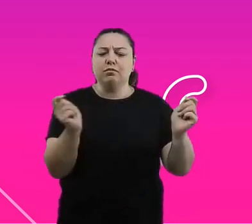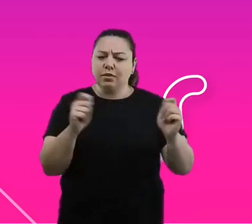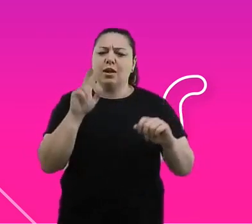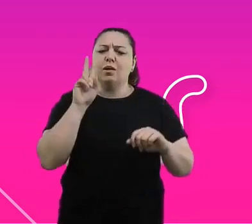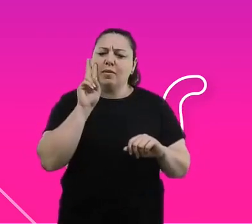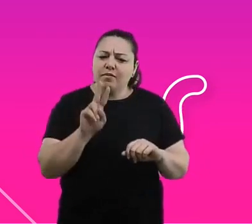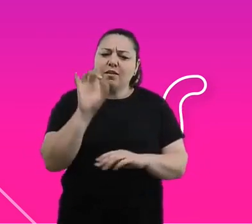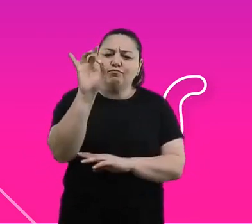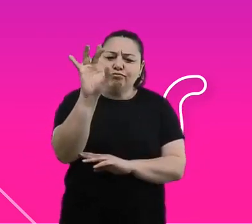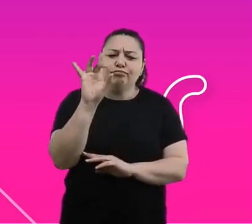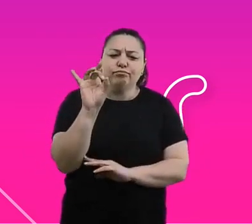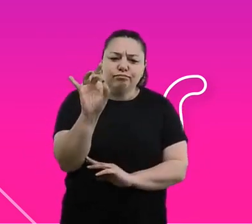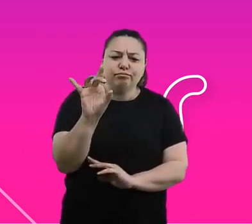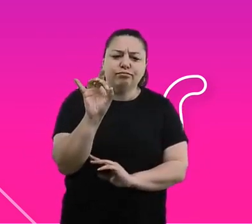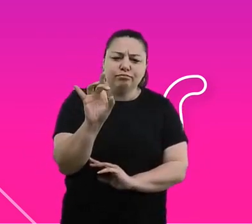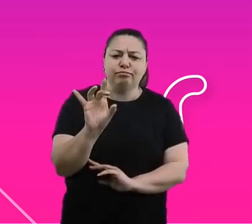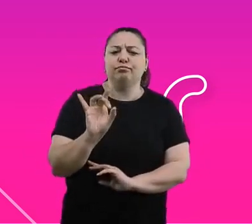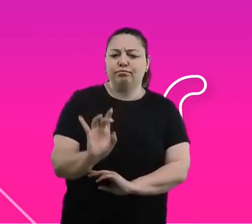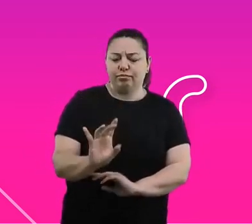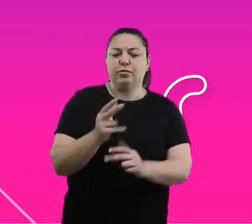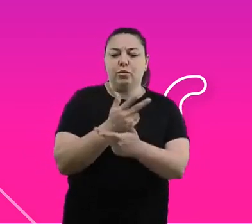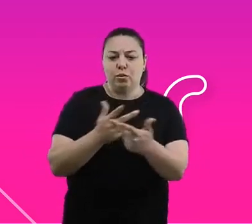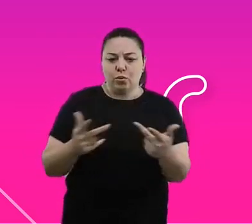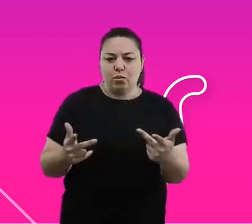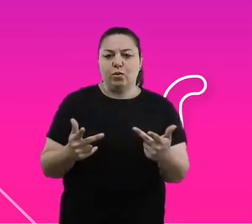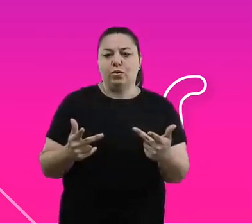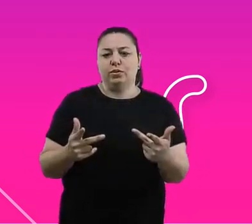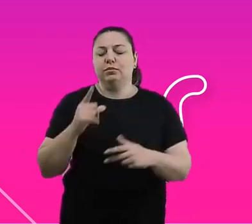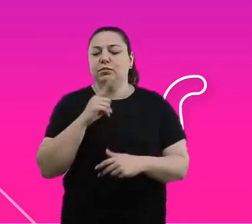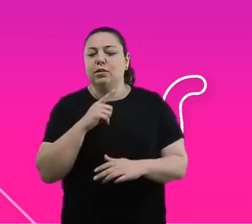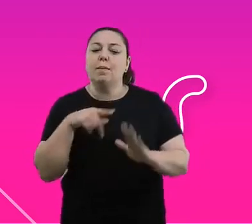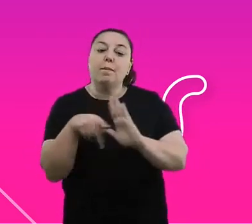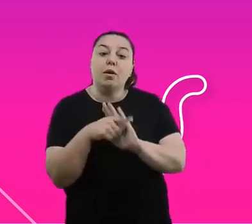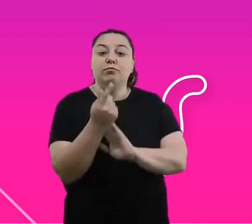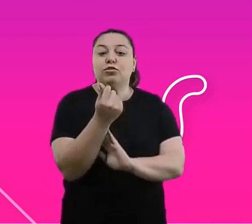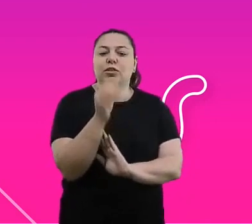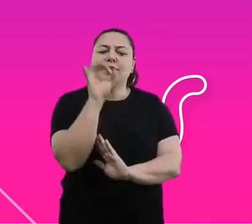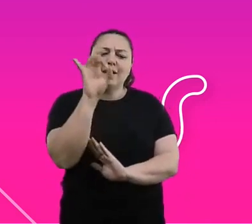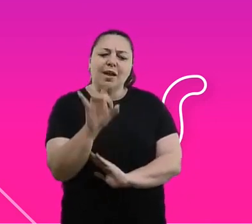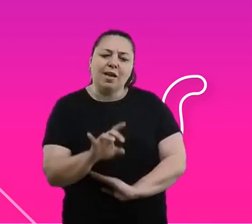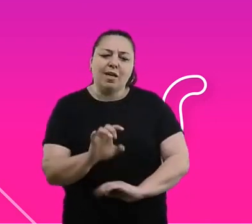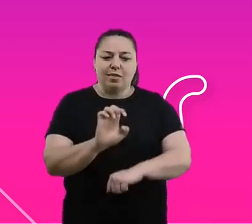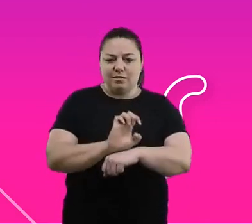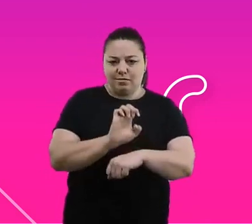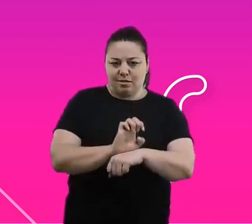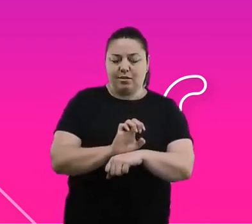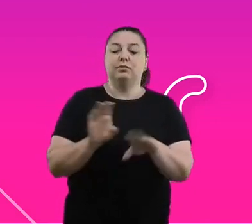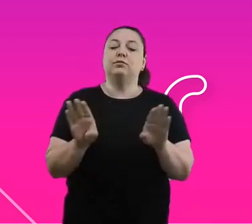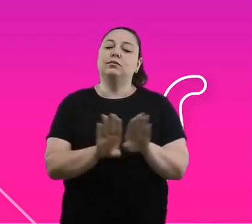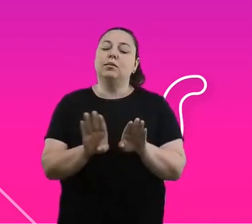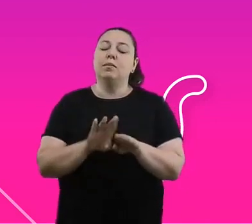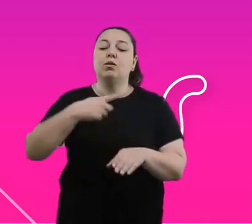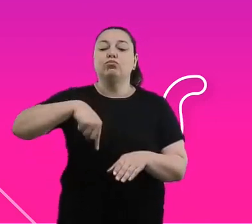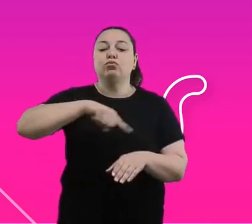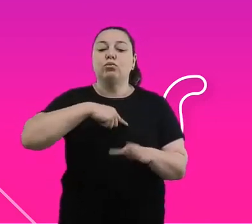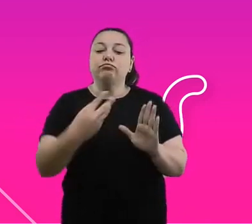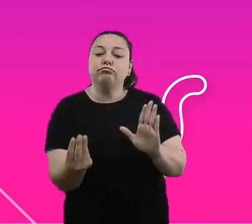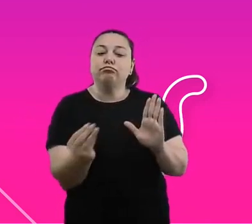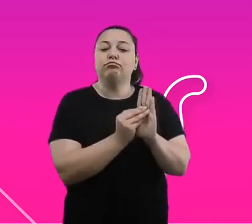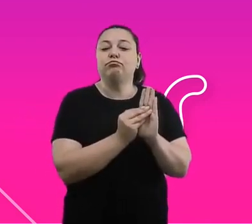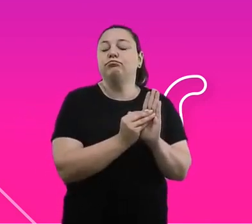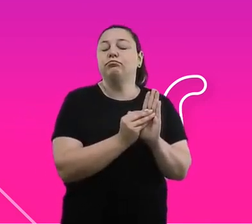que estava de orçamento do Tesouro, orçamento próprio do Estado, e estabelecemos notas para conseguir, assim, ter um parâmetro de